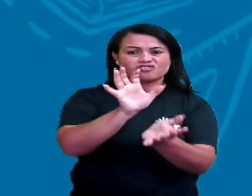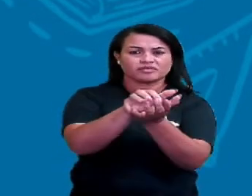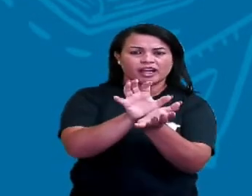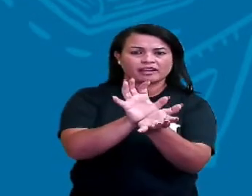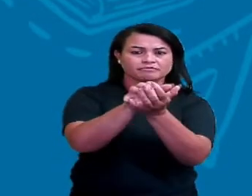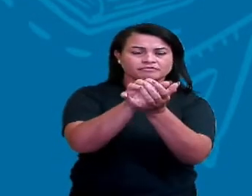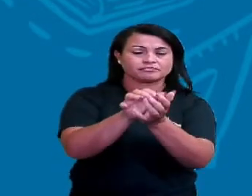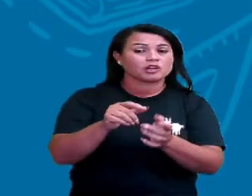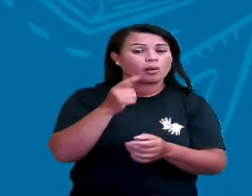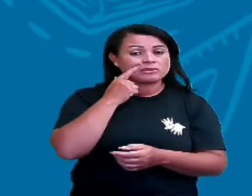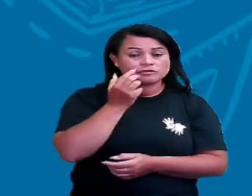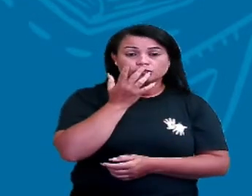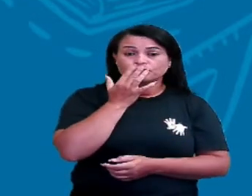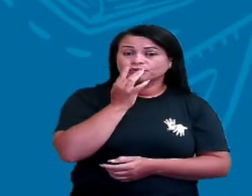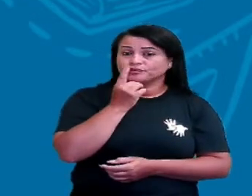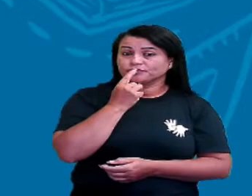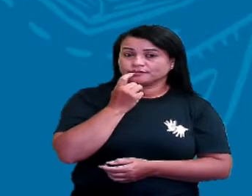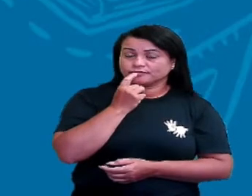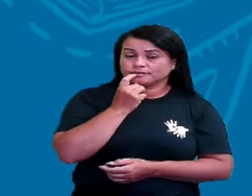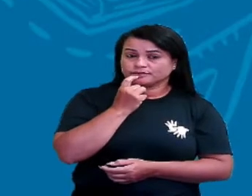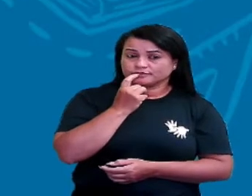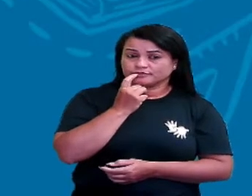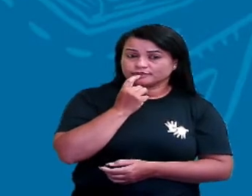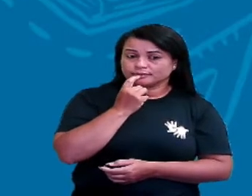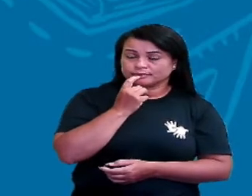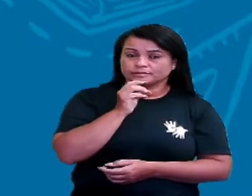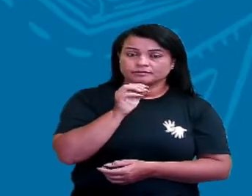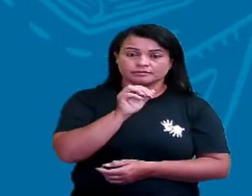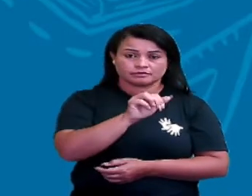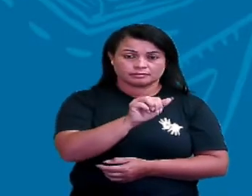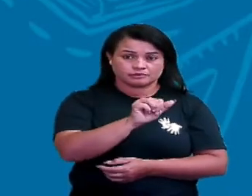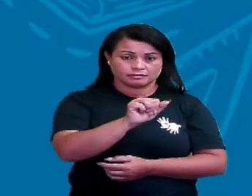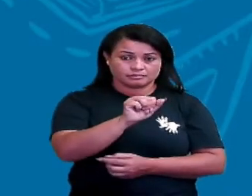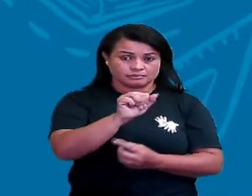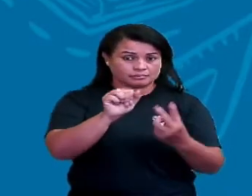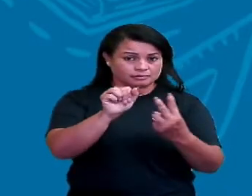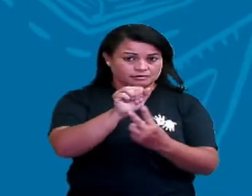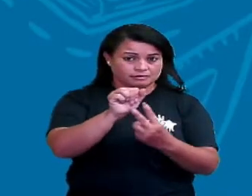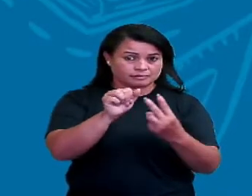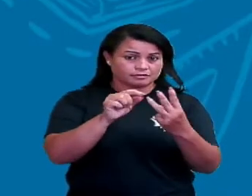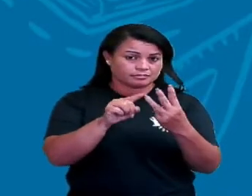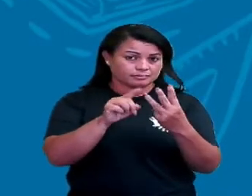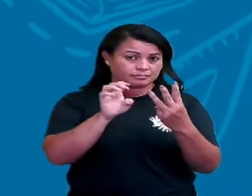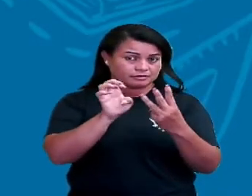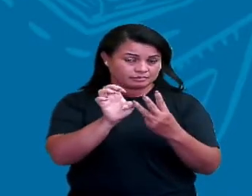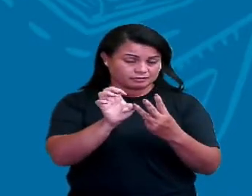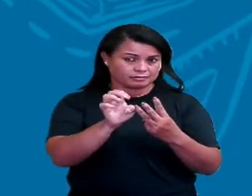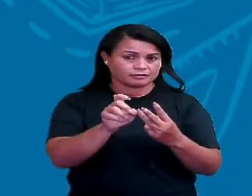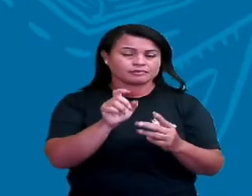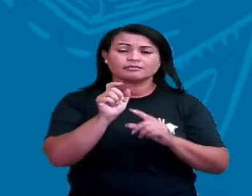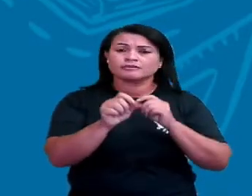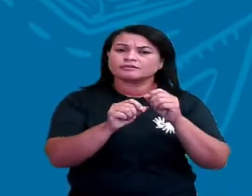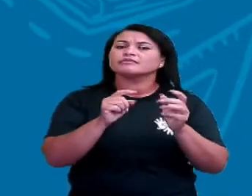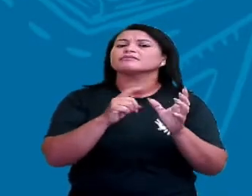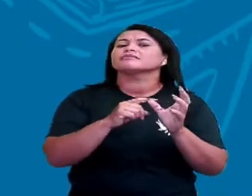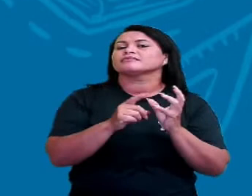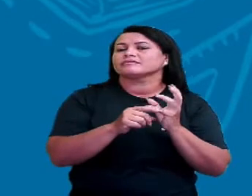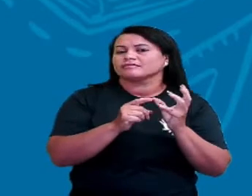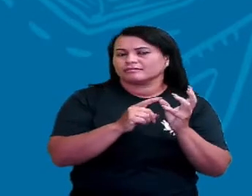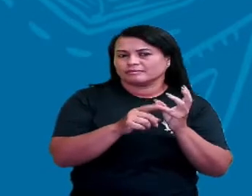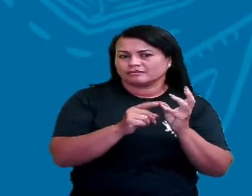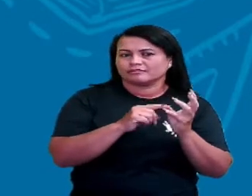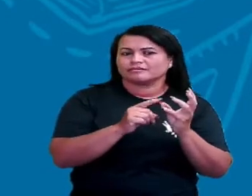Jacaré. Em vermelho, eu marquei, ó, o A e o E, que são as vogais que